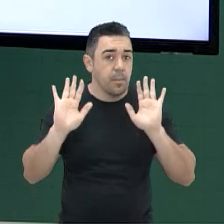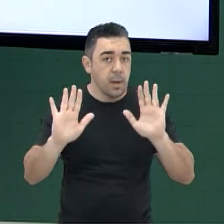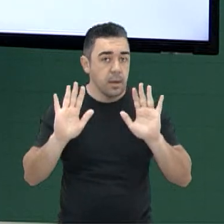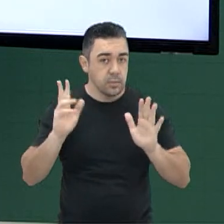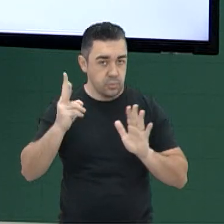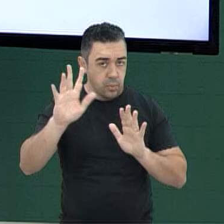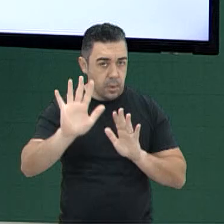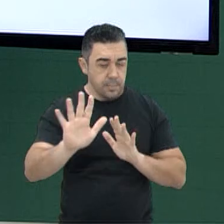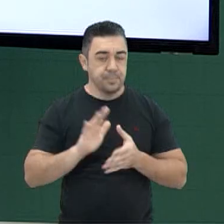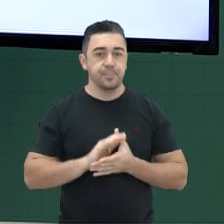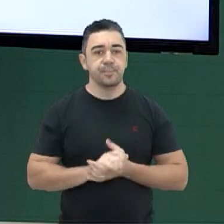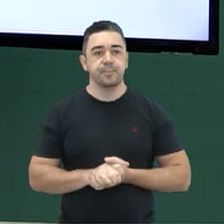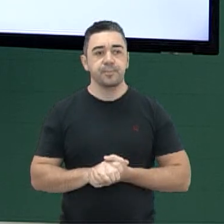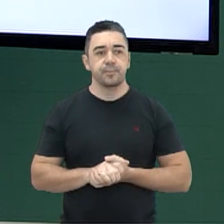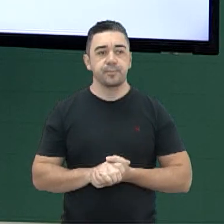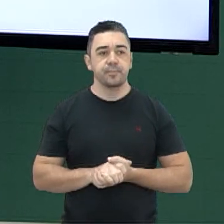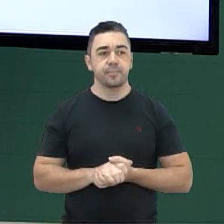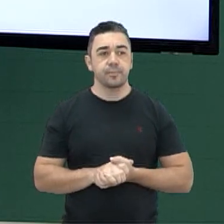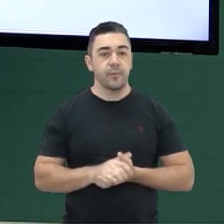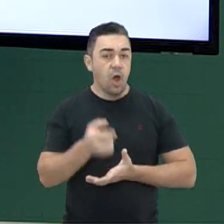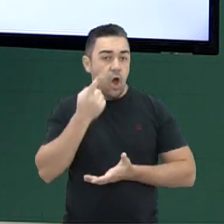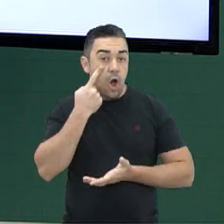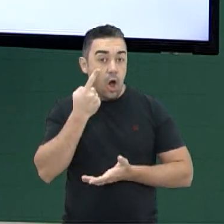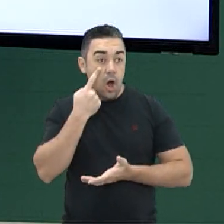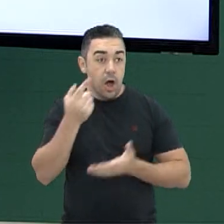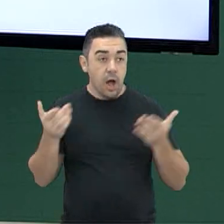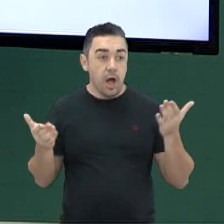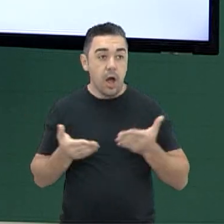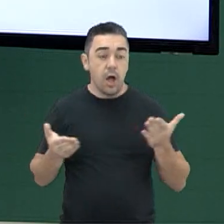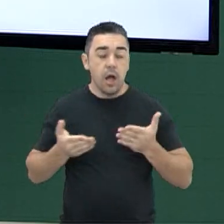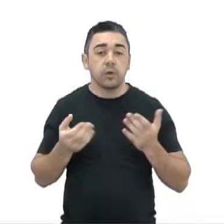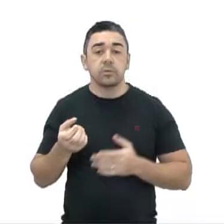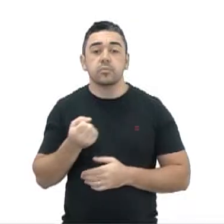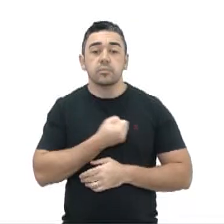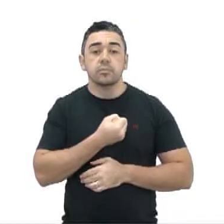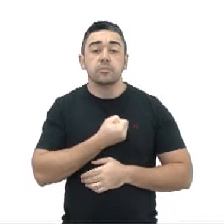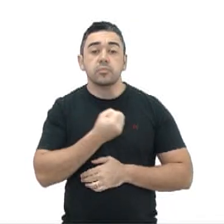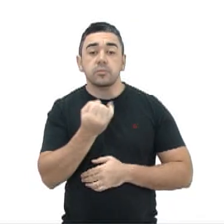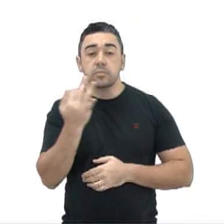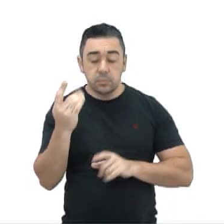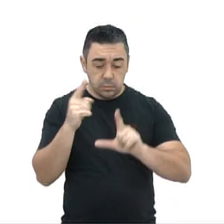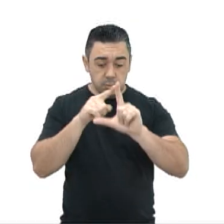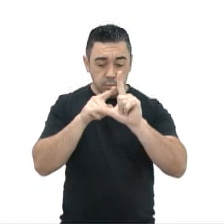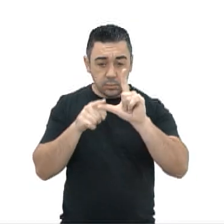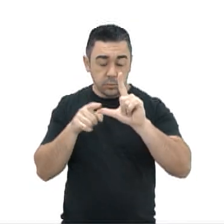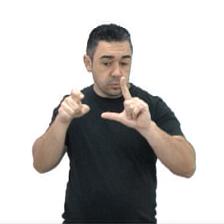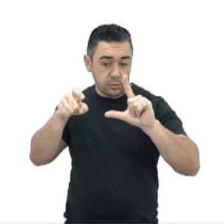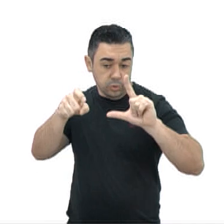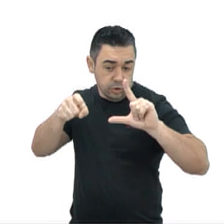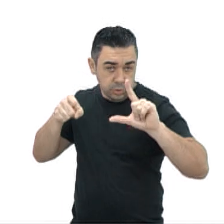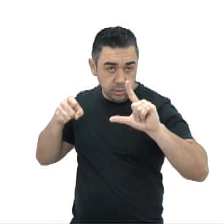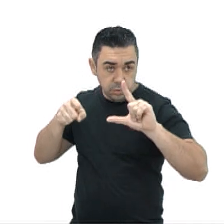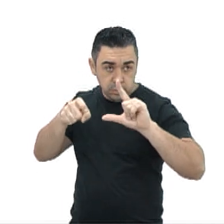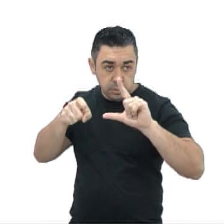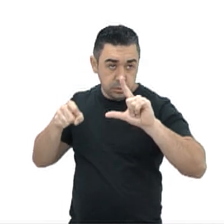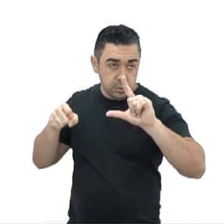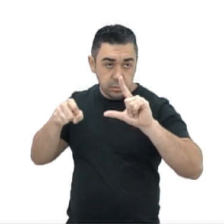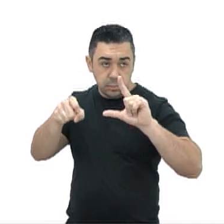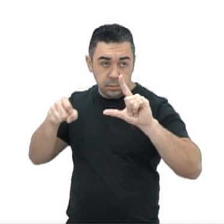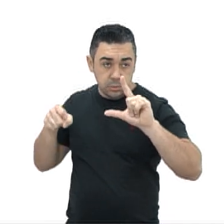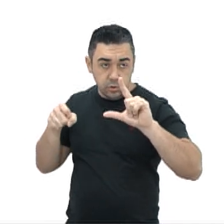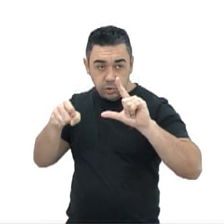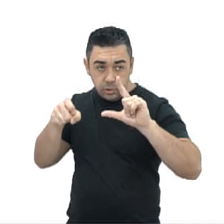sequência. Vamos continuar? Olha lá, qual o valor do ângulo X aqui no meu